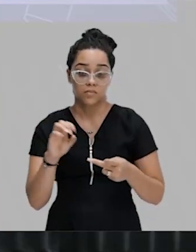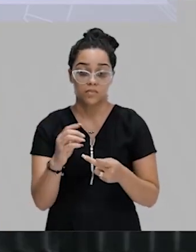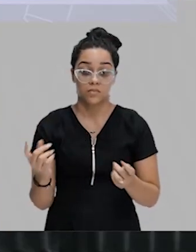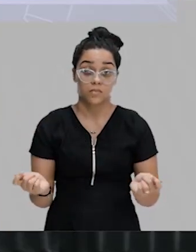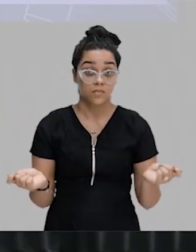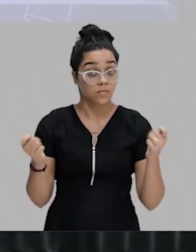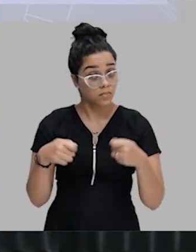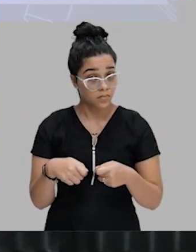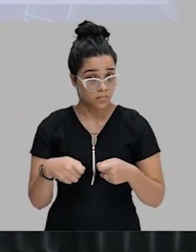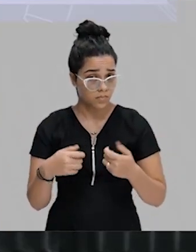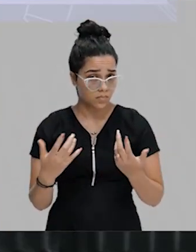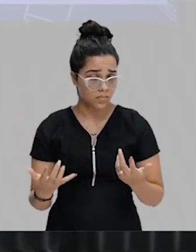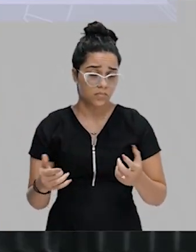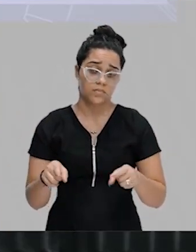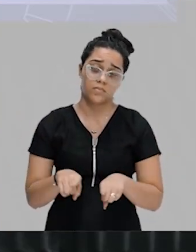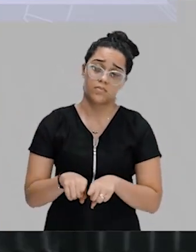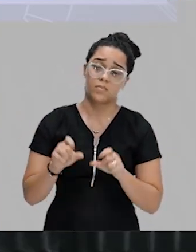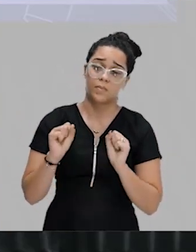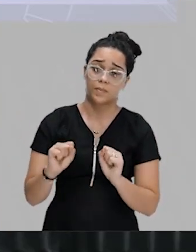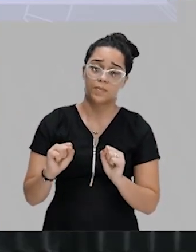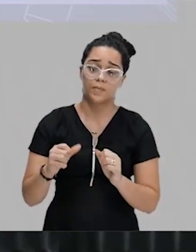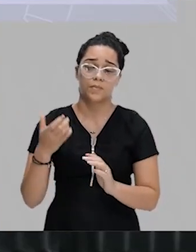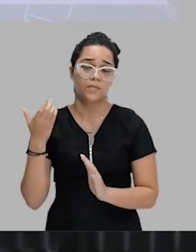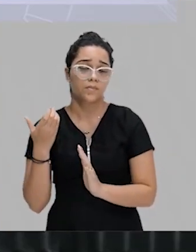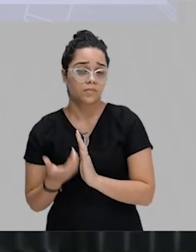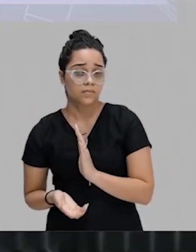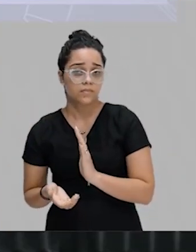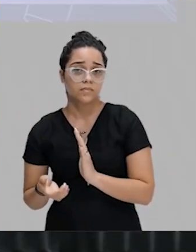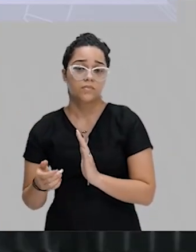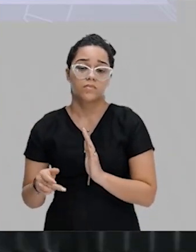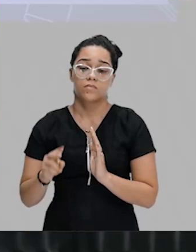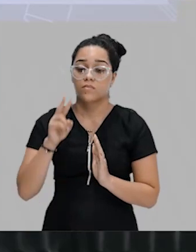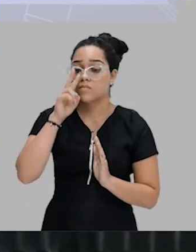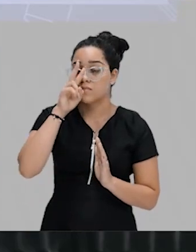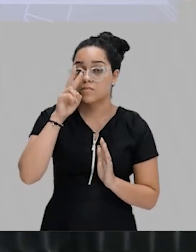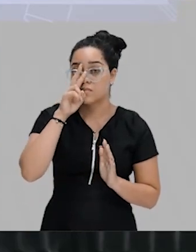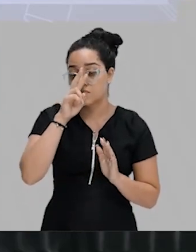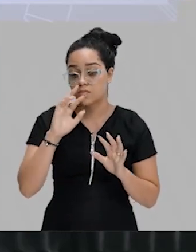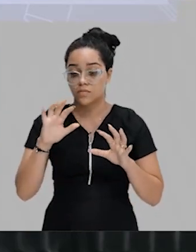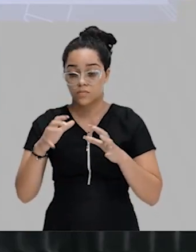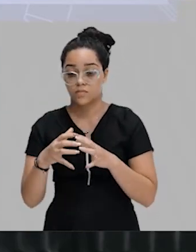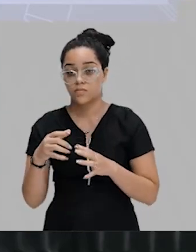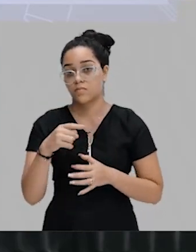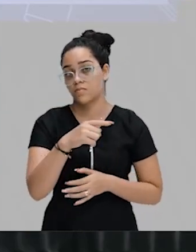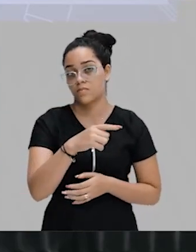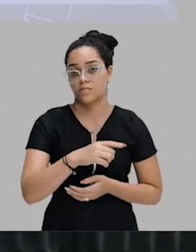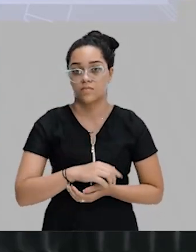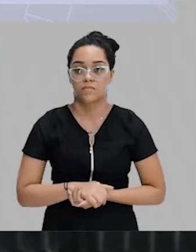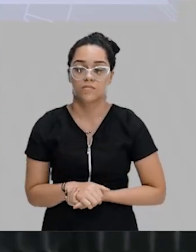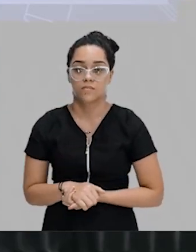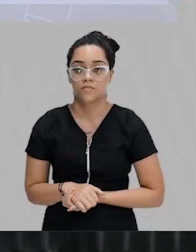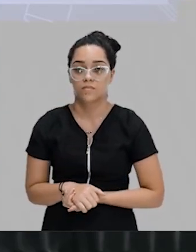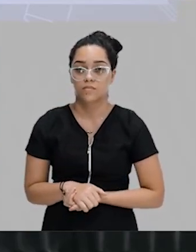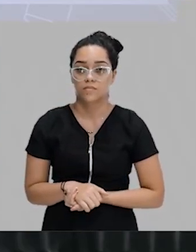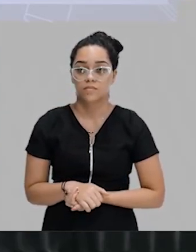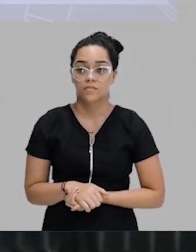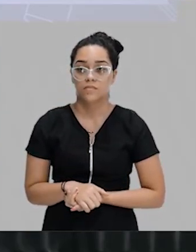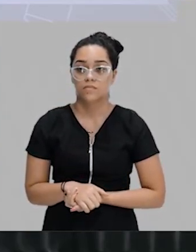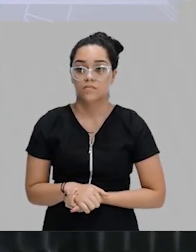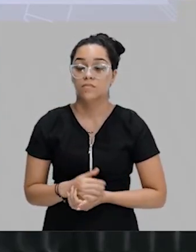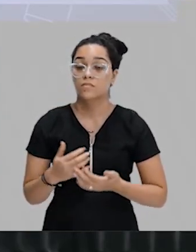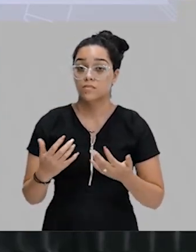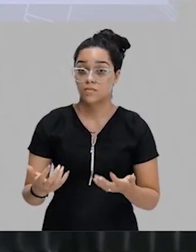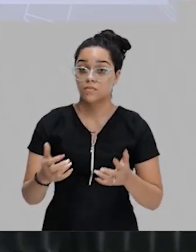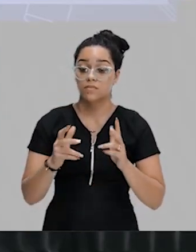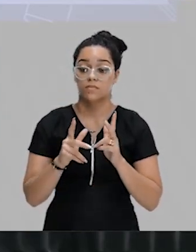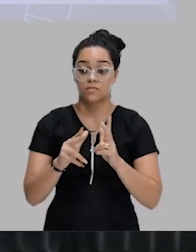possibilidades, melhor falando, para que ela possa perder o seu poder de classe privilegiada, de classe dominante. E ao